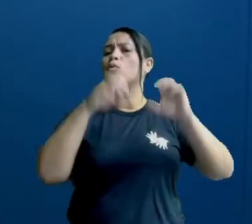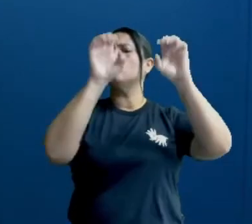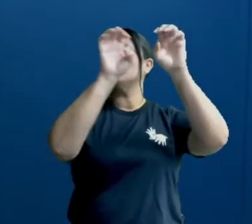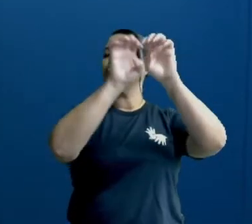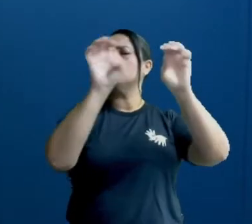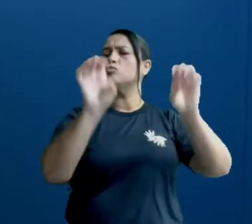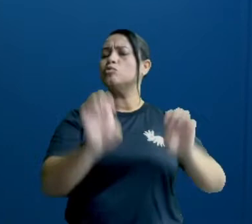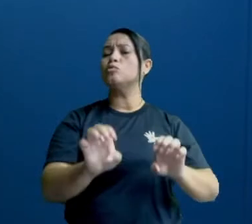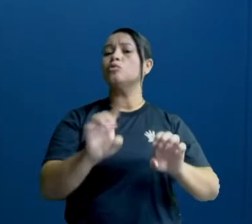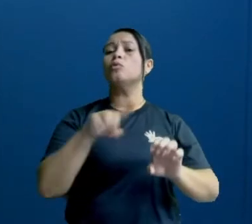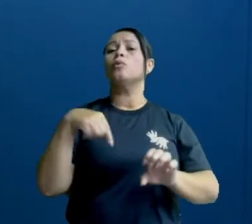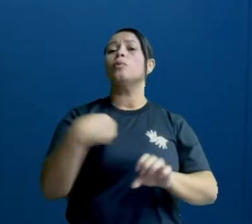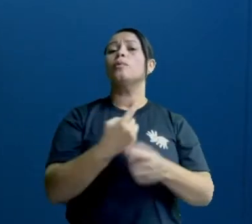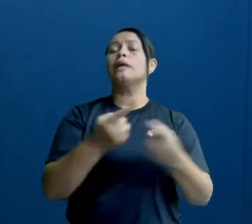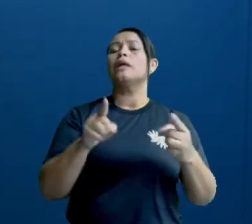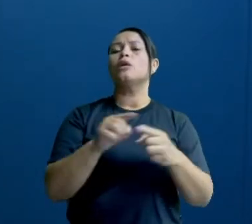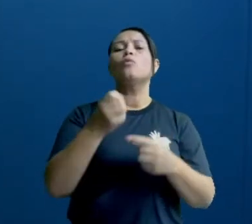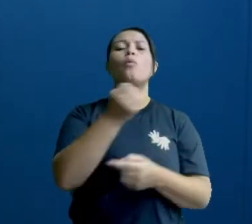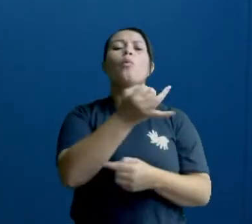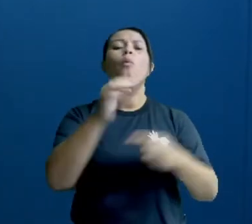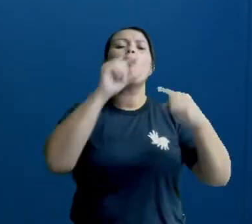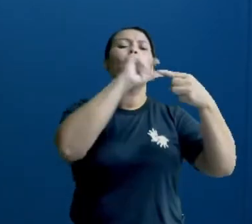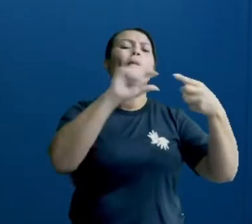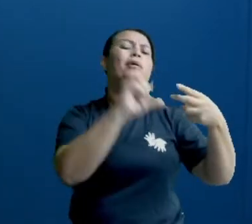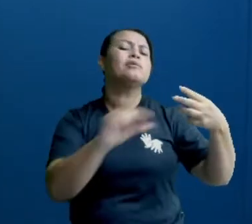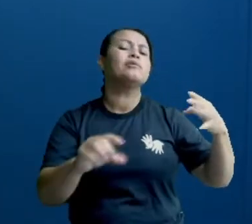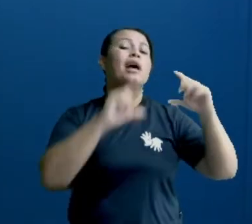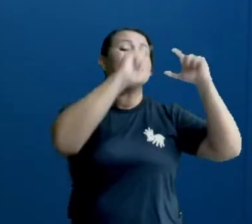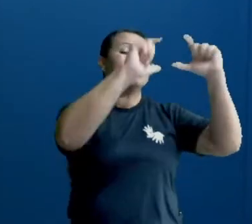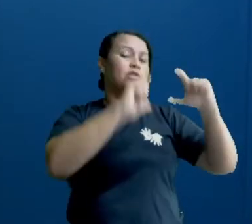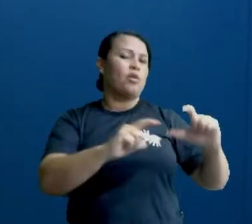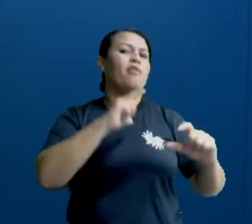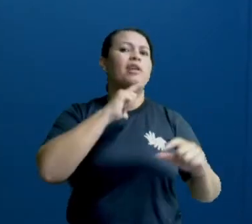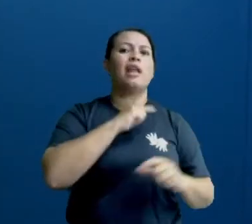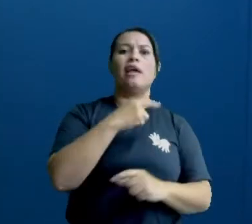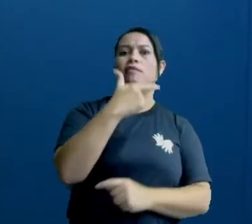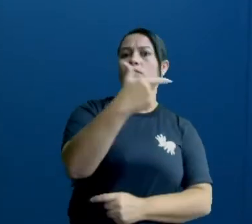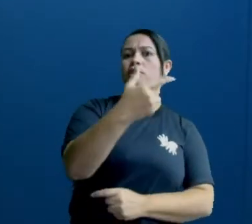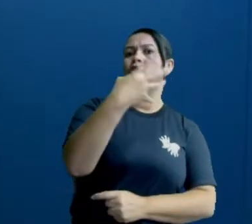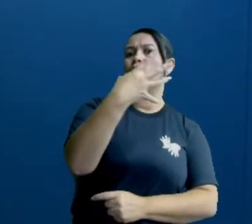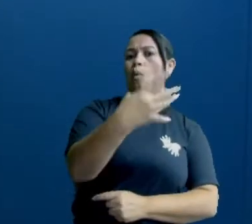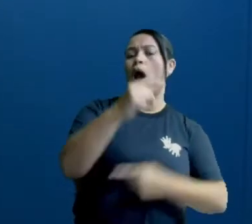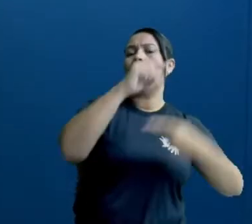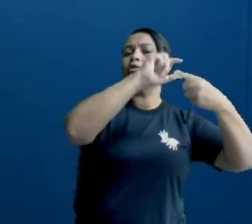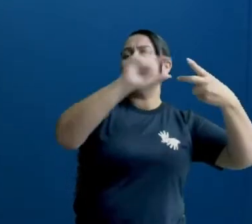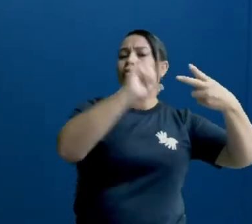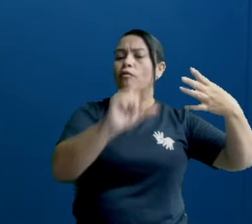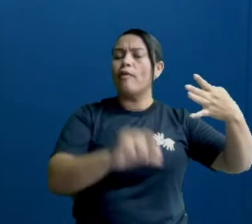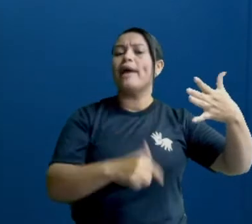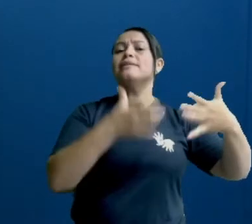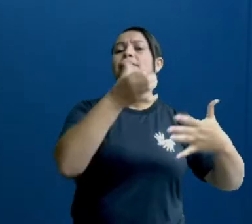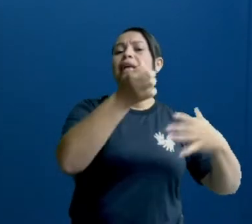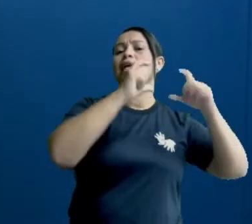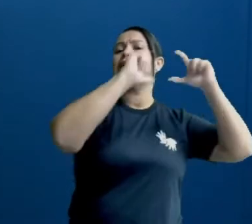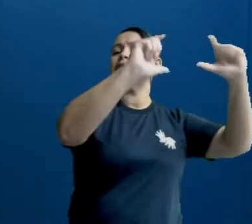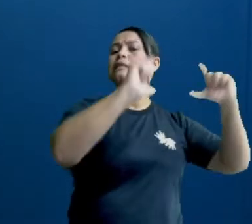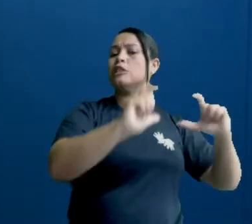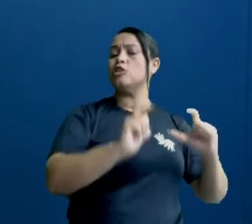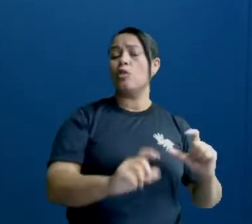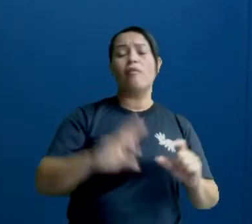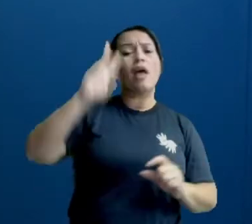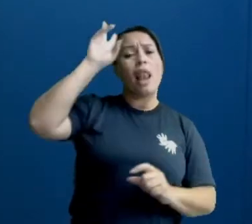versos e quantas estrofes tem. O nosso hino, ele possui 24 versos e 6 estrofes, tá